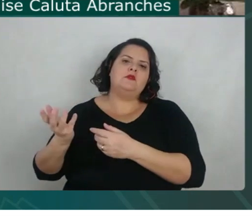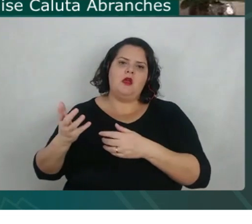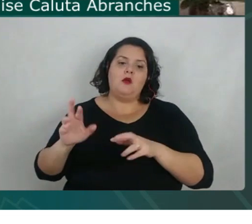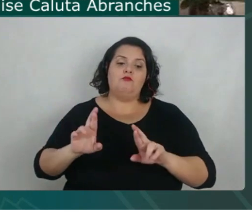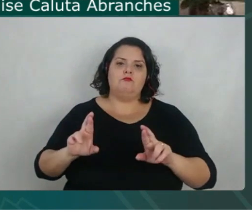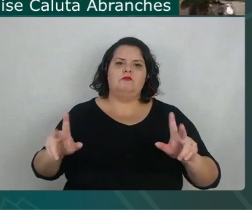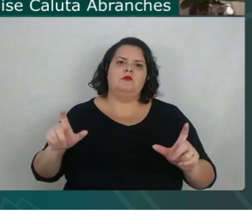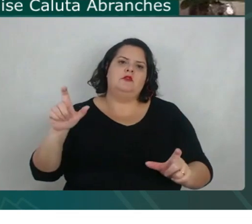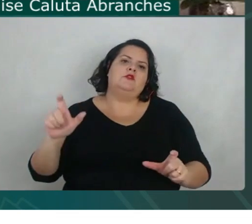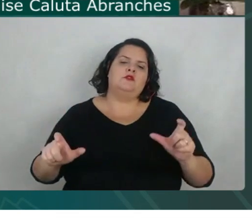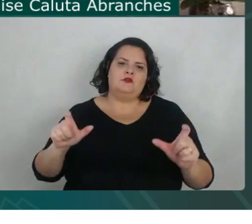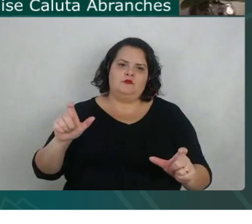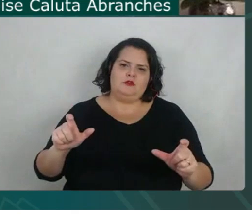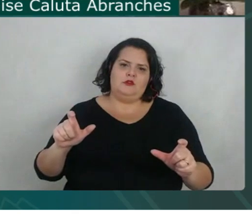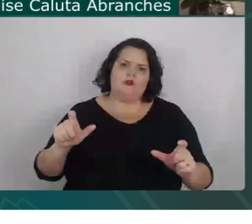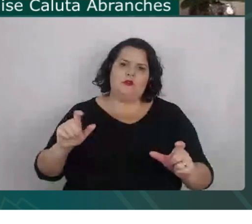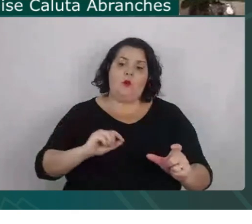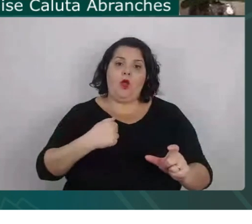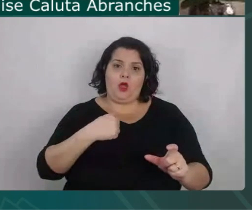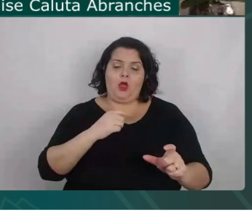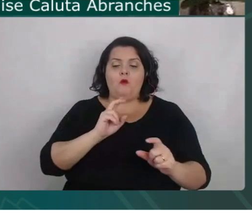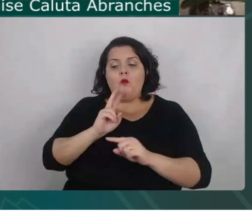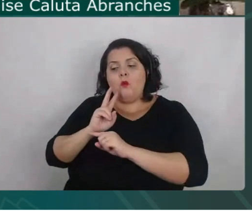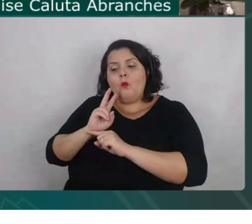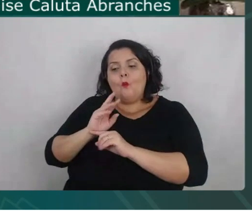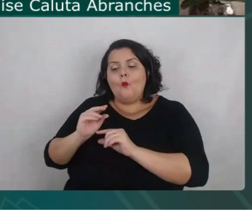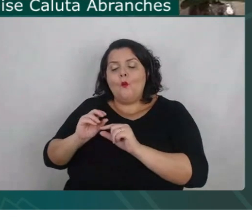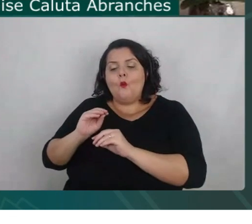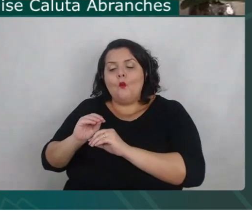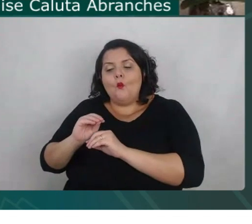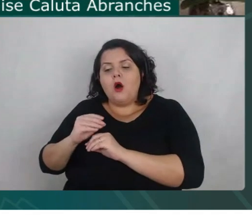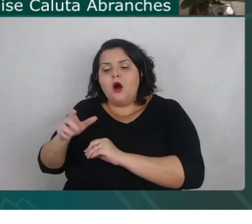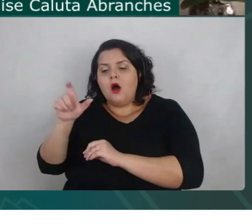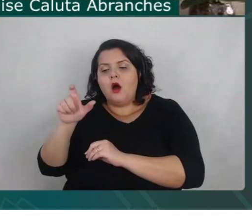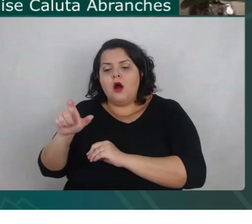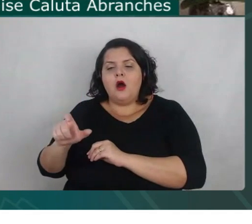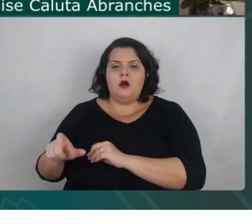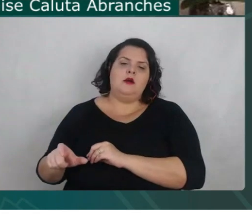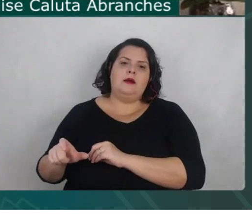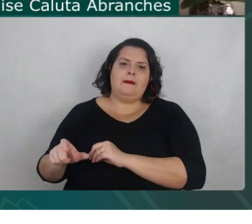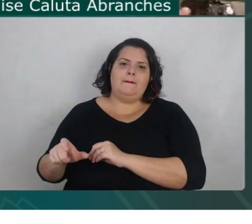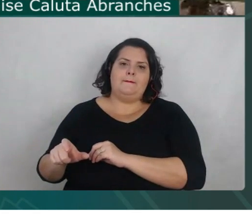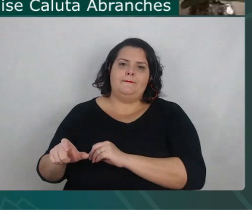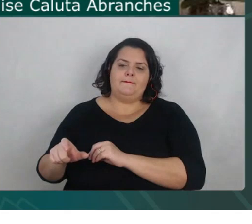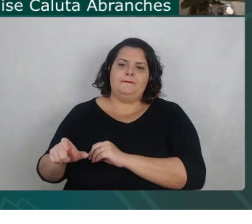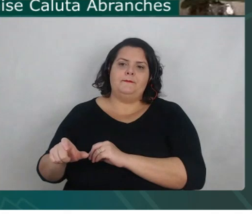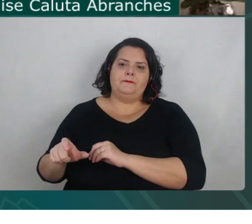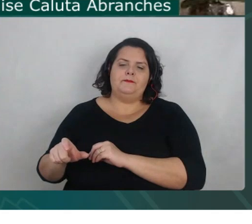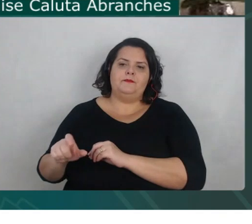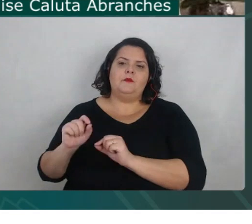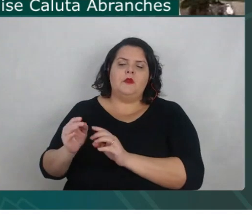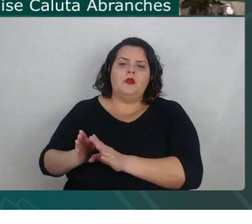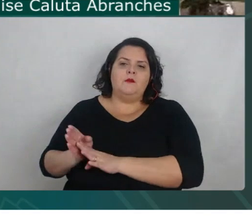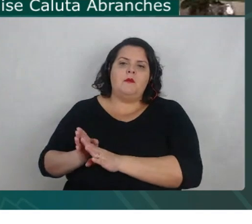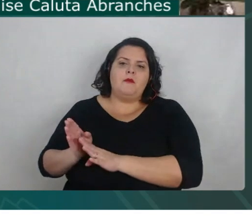formas diferentes de atuação, o paciente que a gente tem que fazer essa higienização, o paciente que a gente orienta